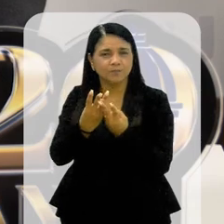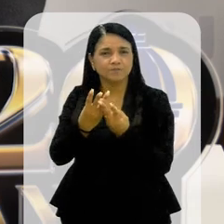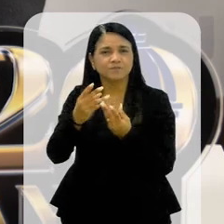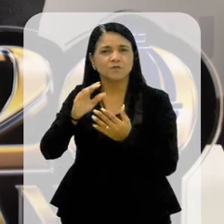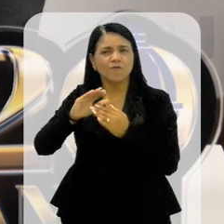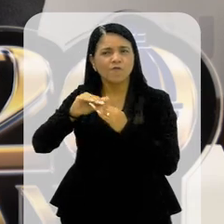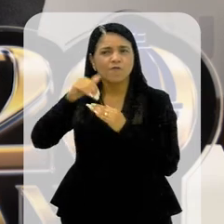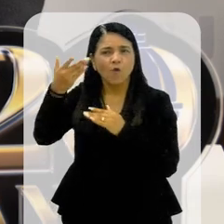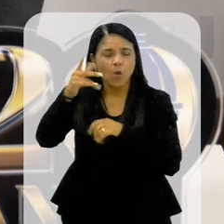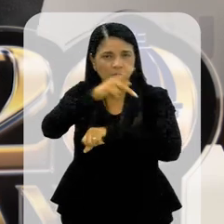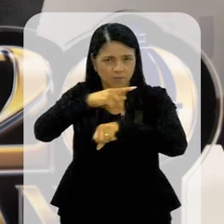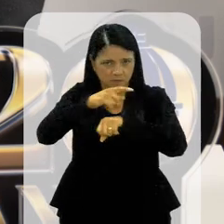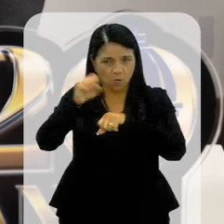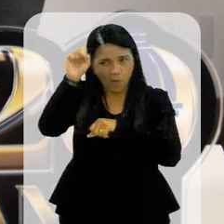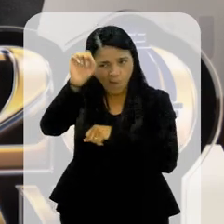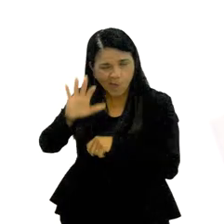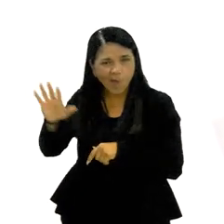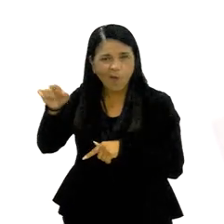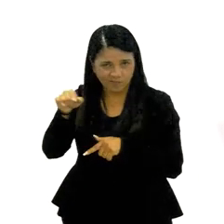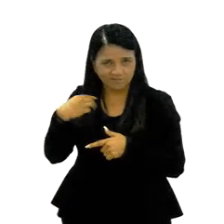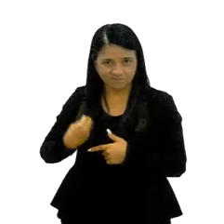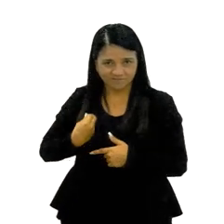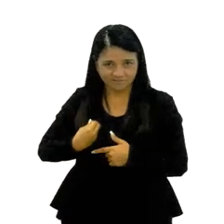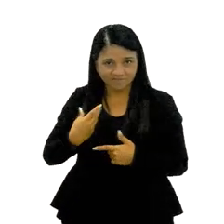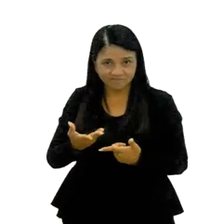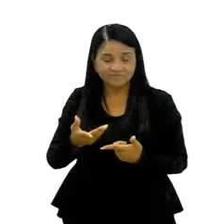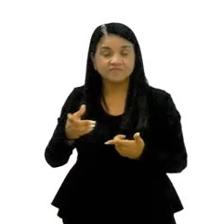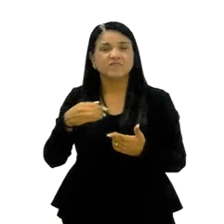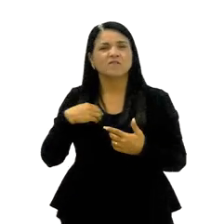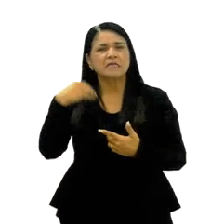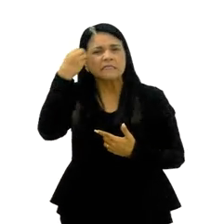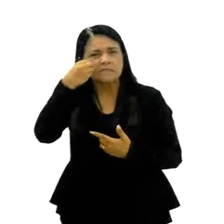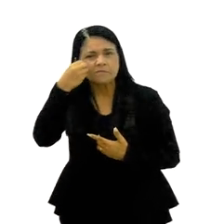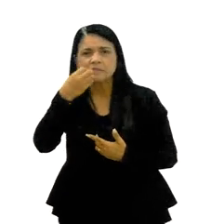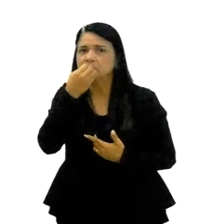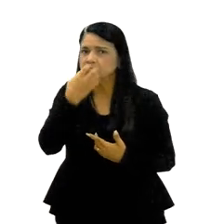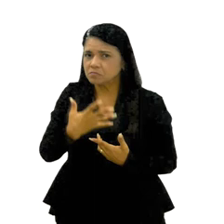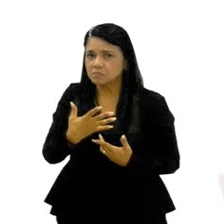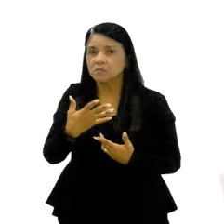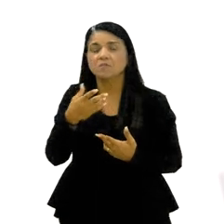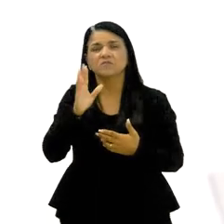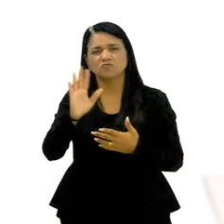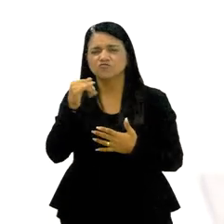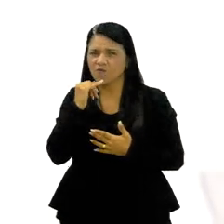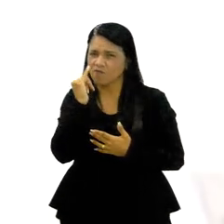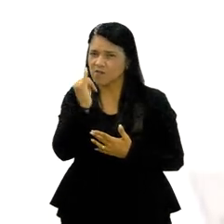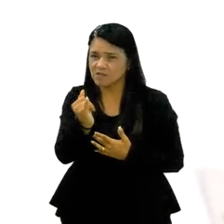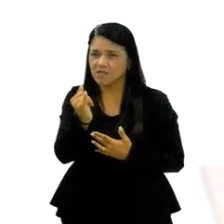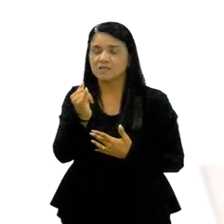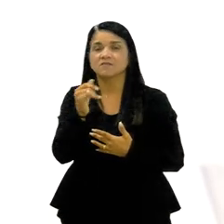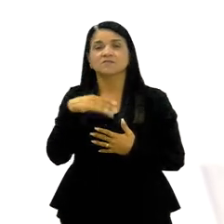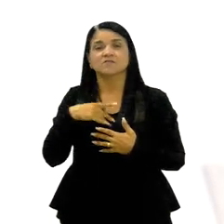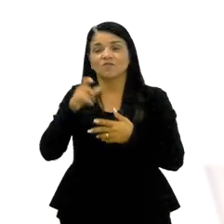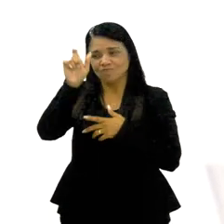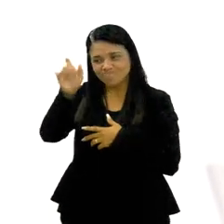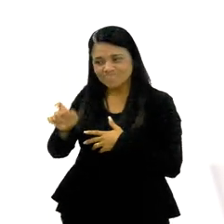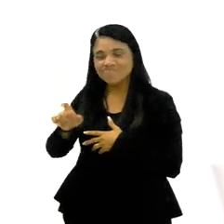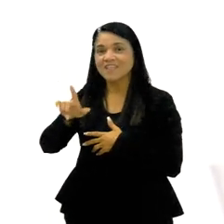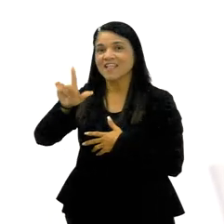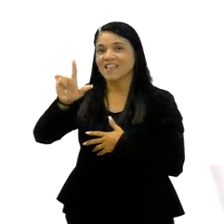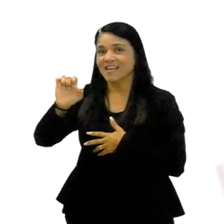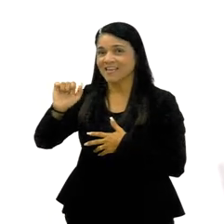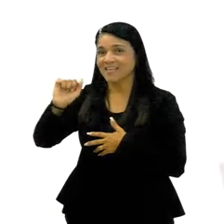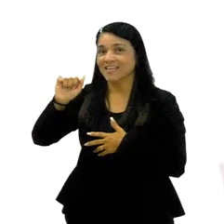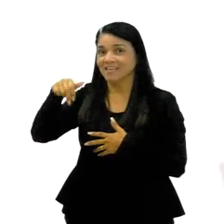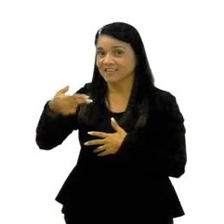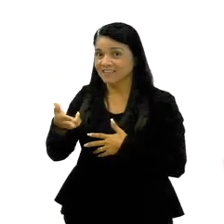teve na Europa, né? Tive. Foi uma experiência muito bacana. É, como eu falei para você, que a gente vai falar várias vezes sobre o Leandro, porque é um